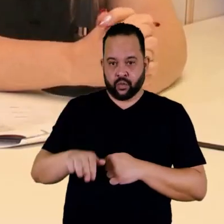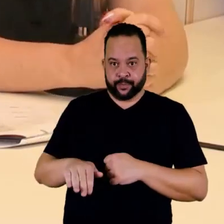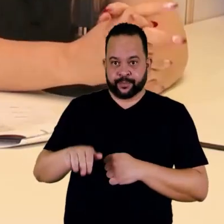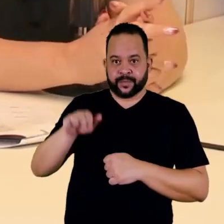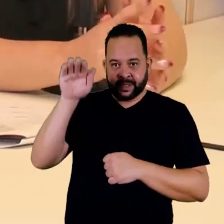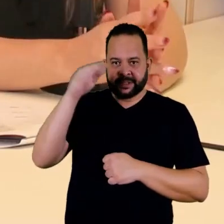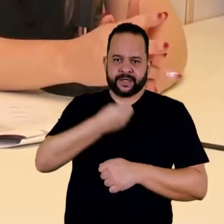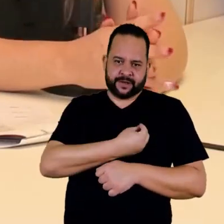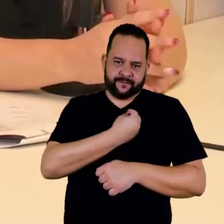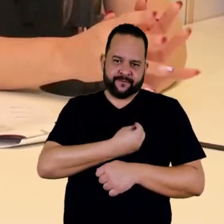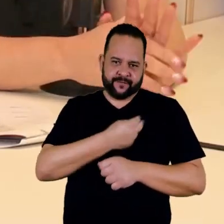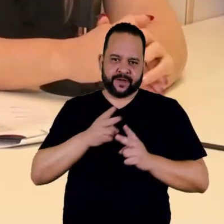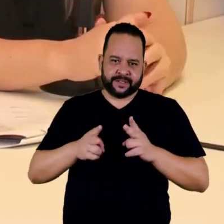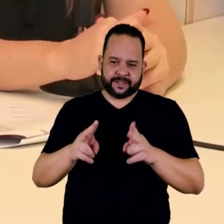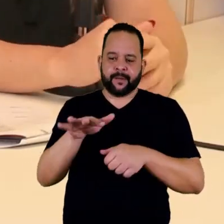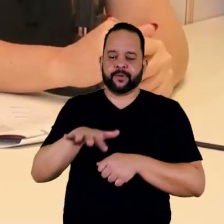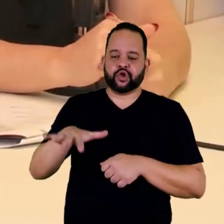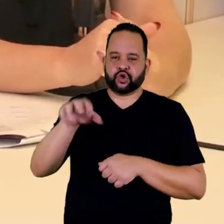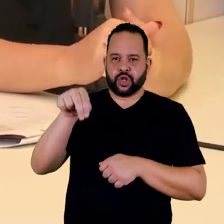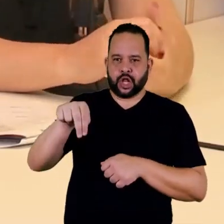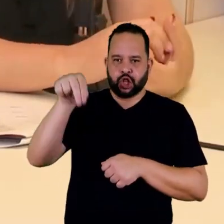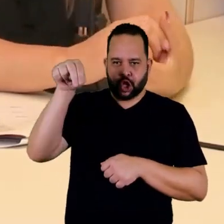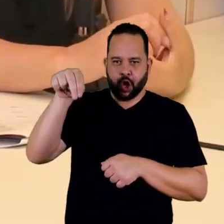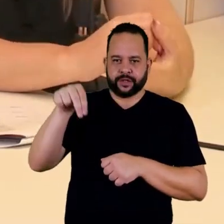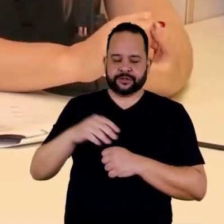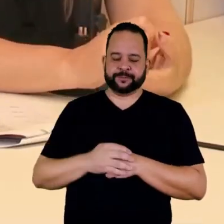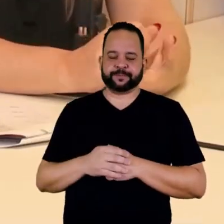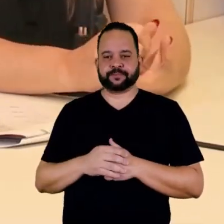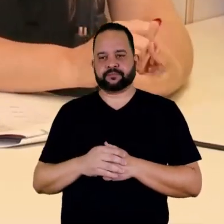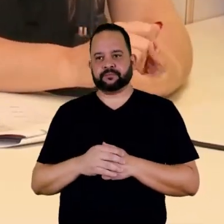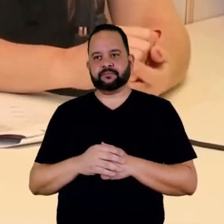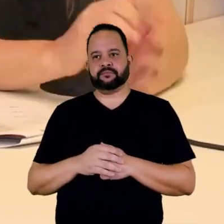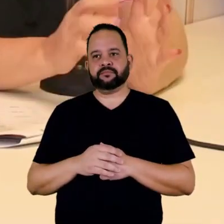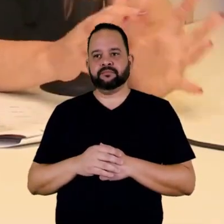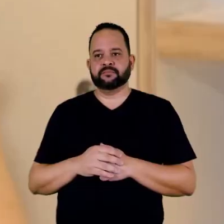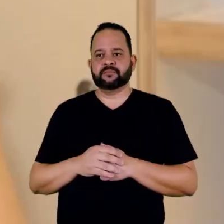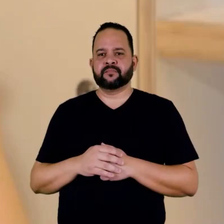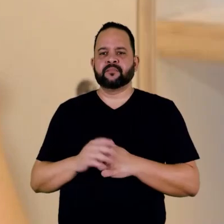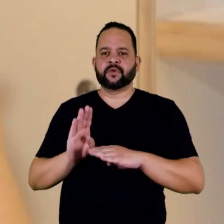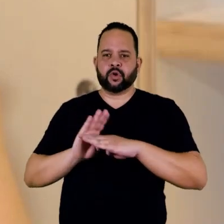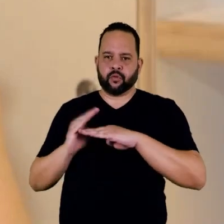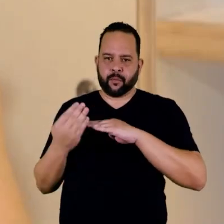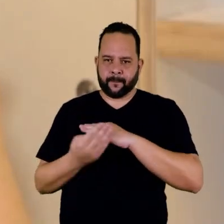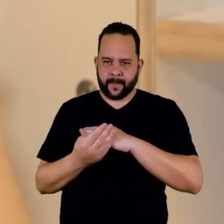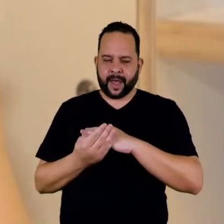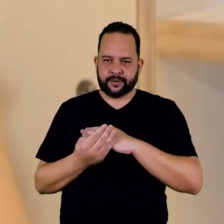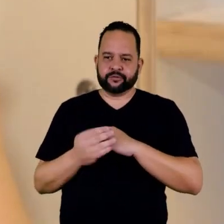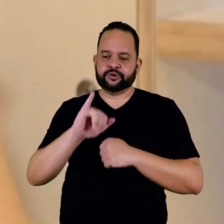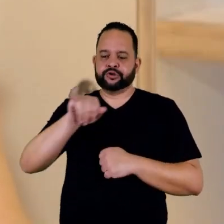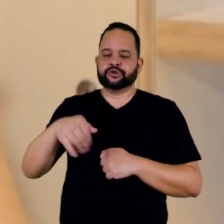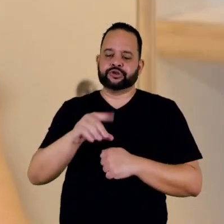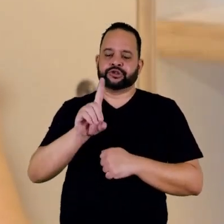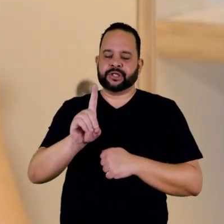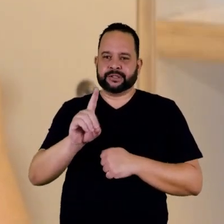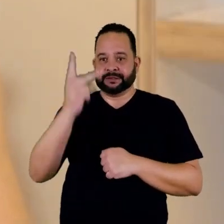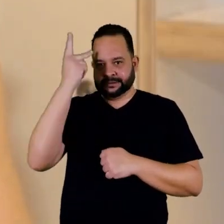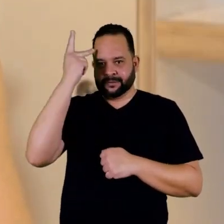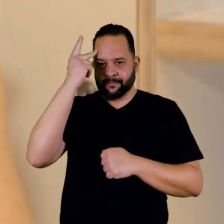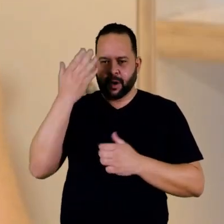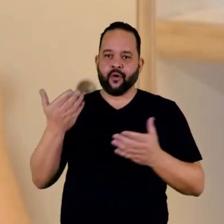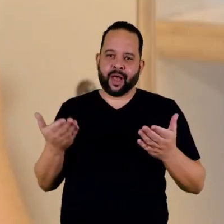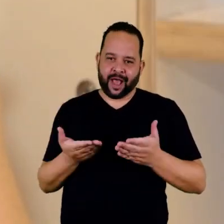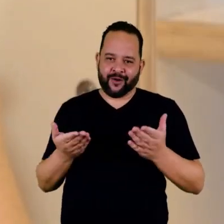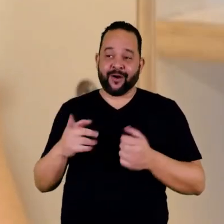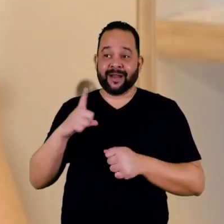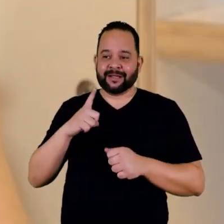eu cresci Vivi a vida toda ali na zona norte de São Paulo o bairro é o Jardim São Paulo né a gente agora tem